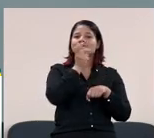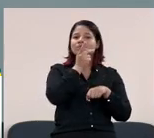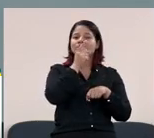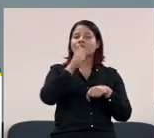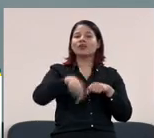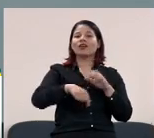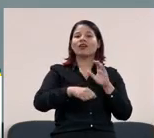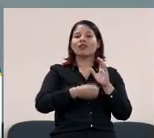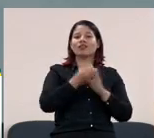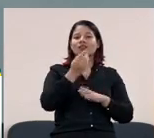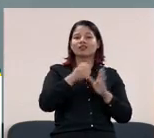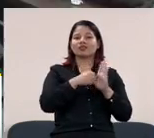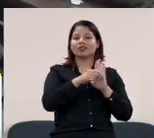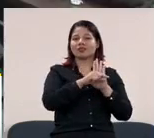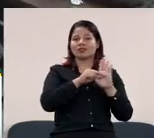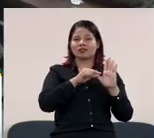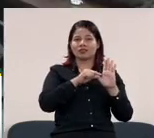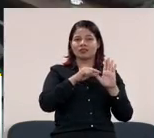providências.